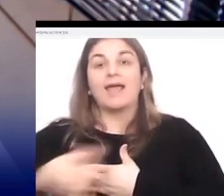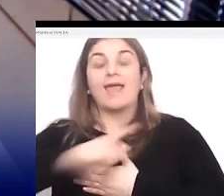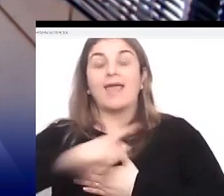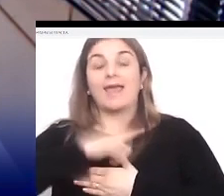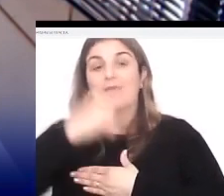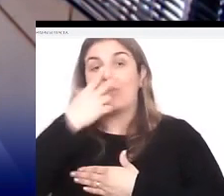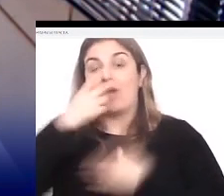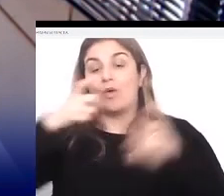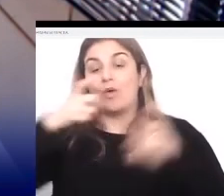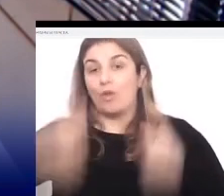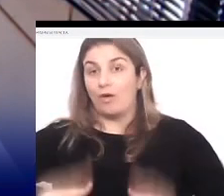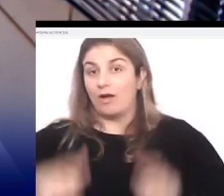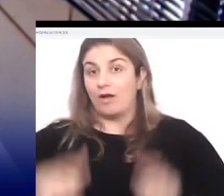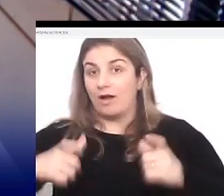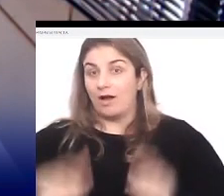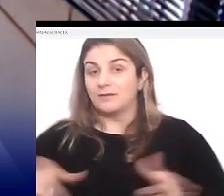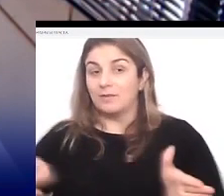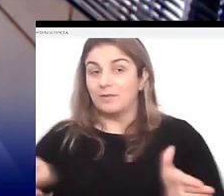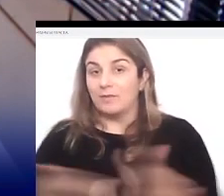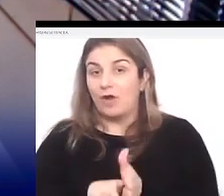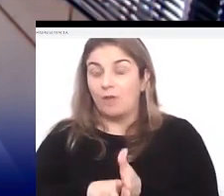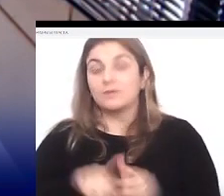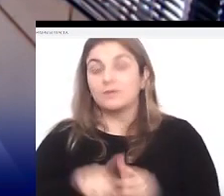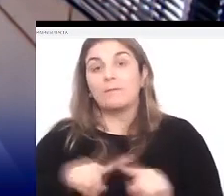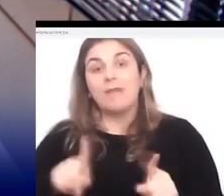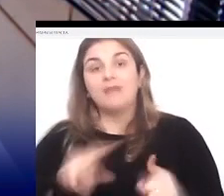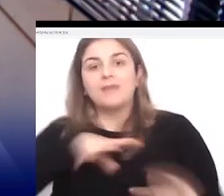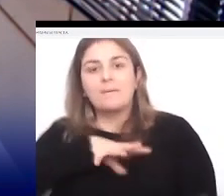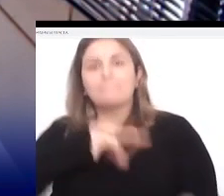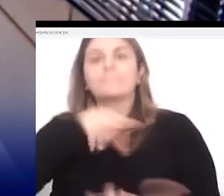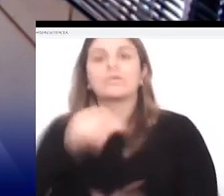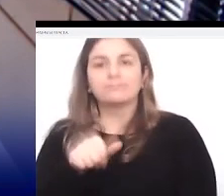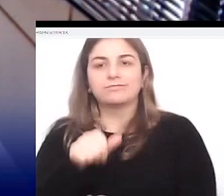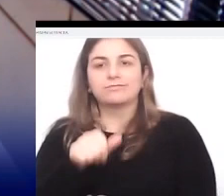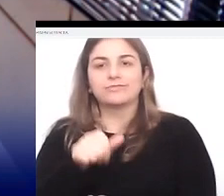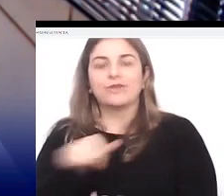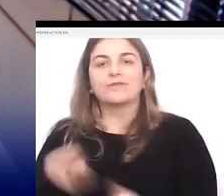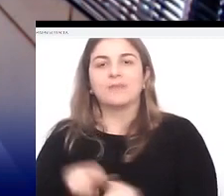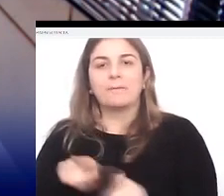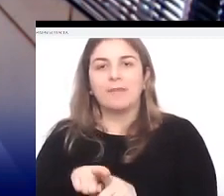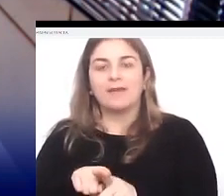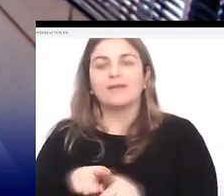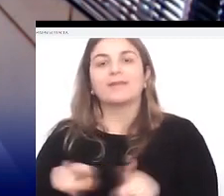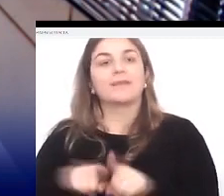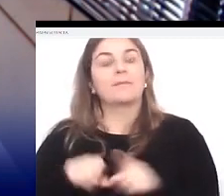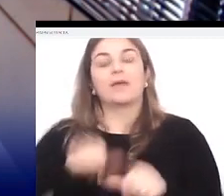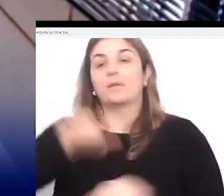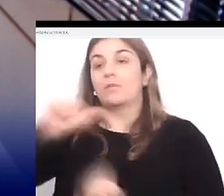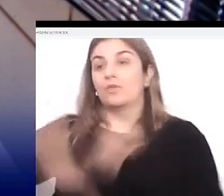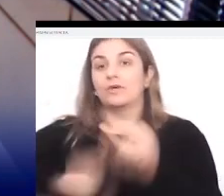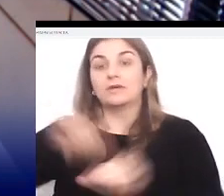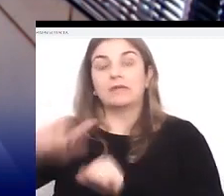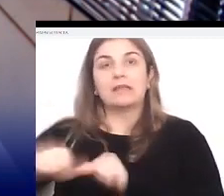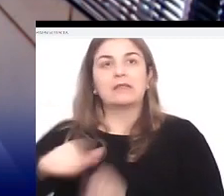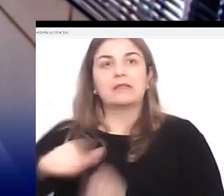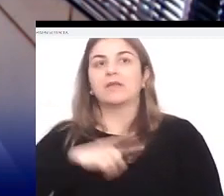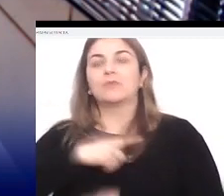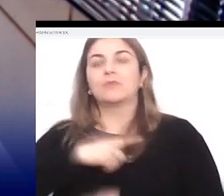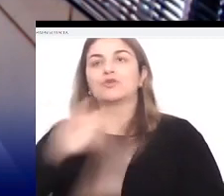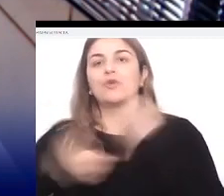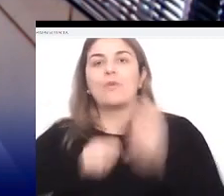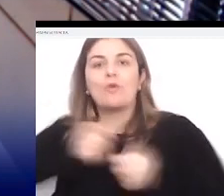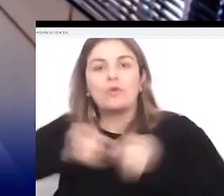seja, são locais e globais, são transgeracionais, são imprevisíveis e incontroláveis. E essa